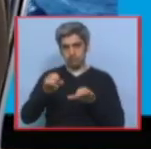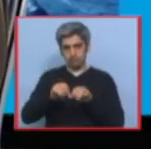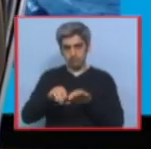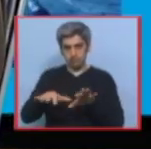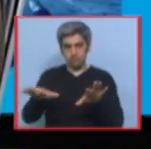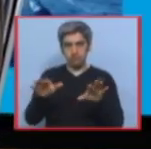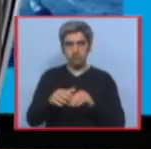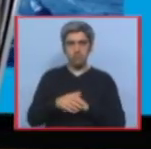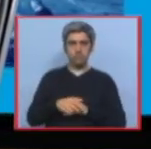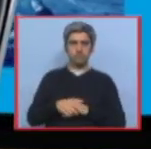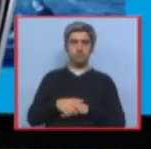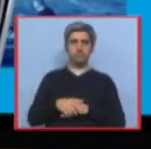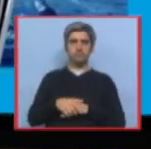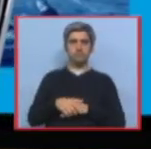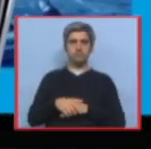França.